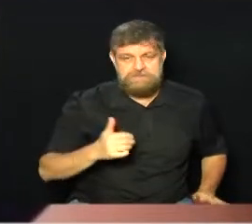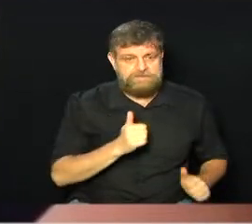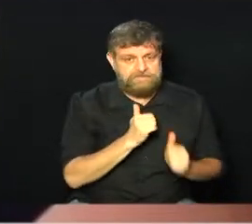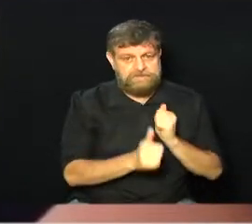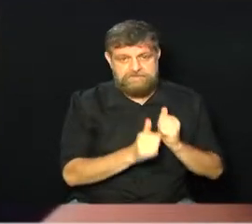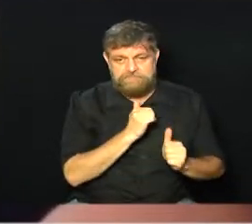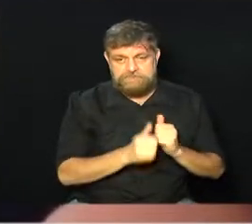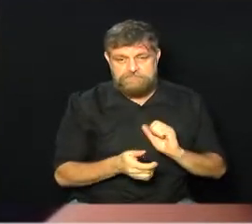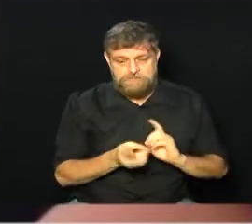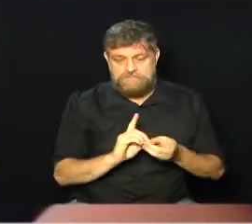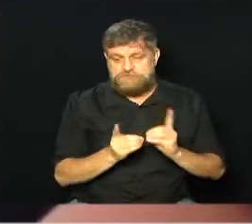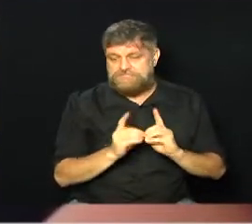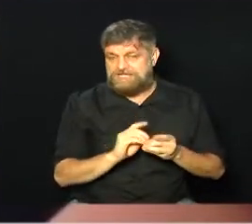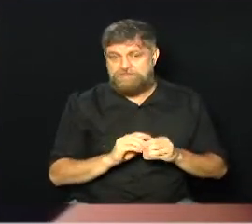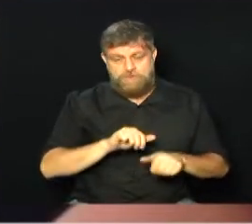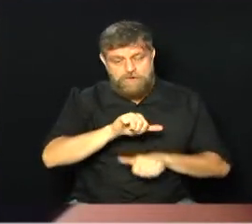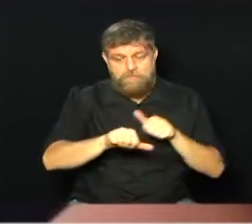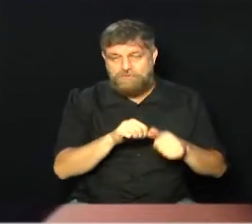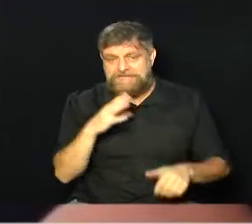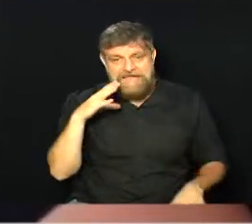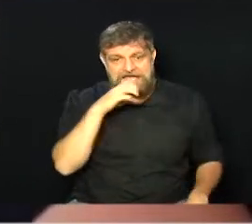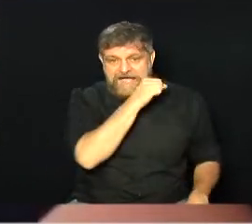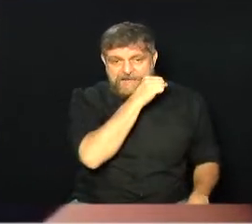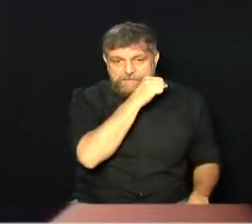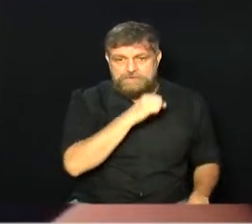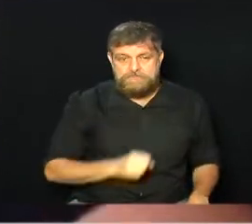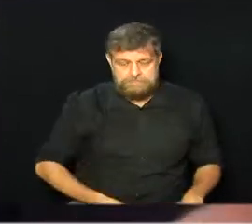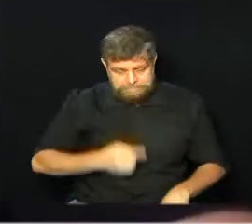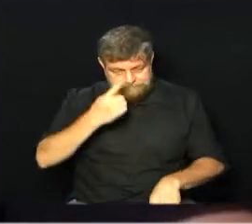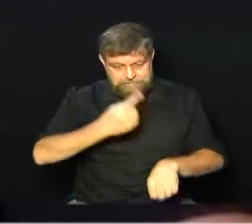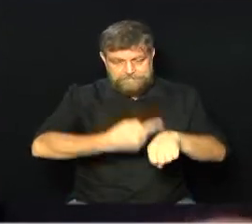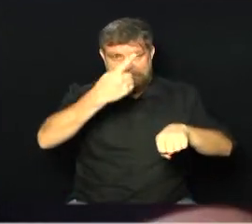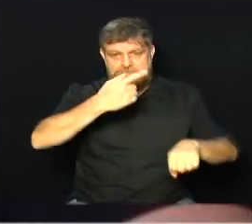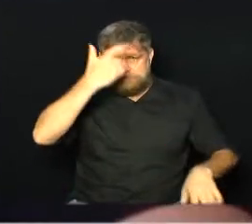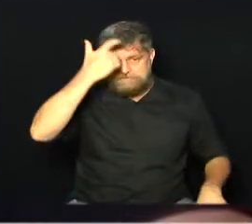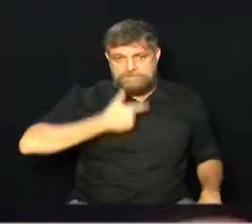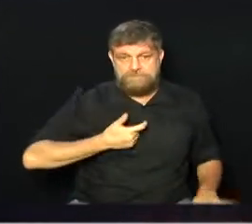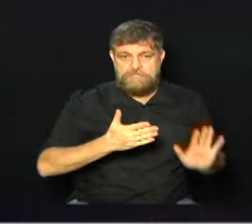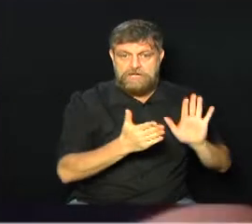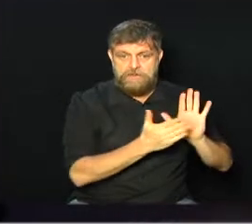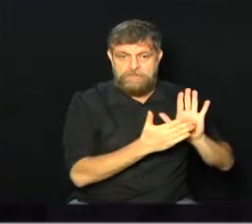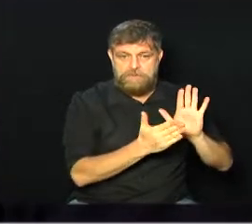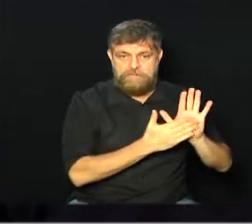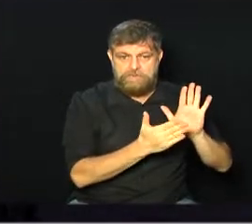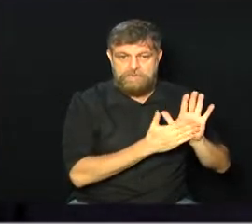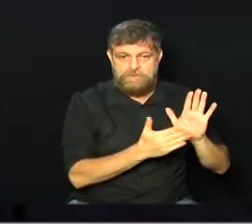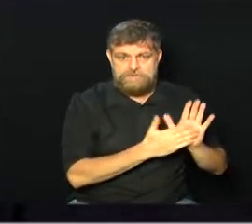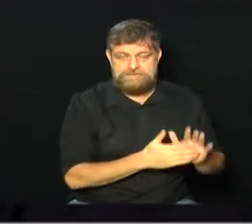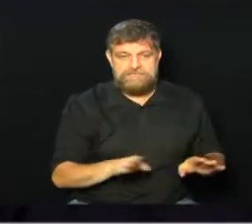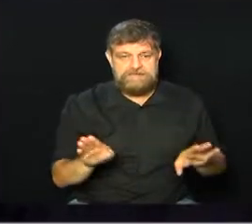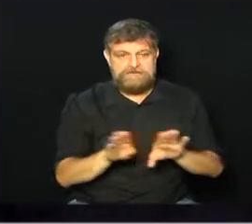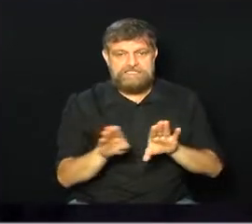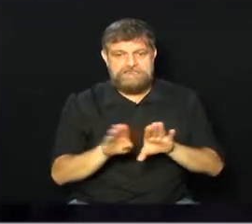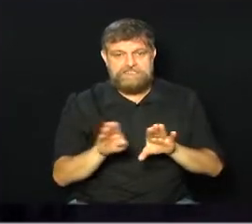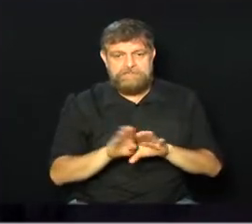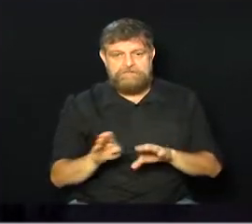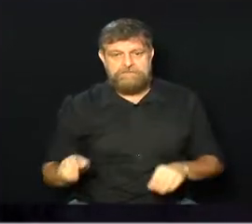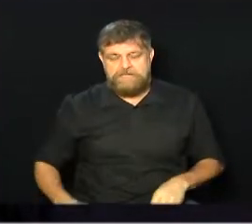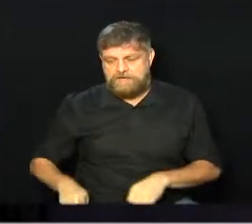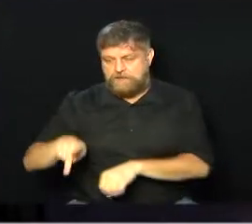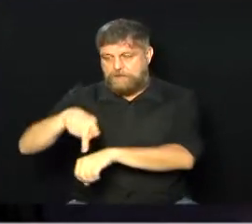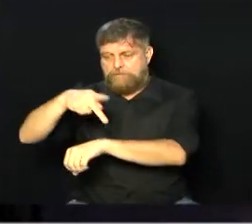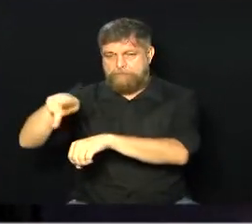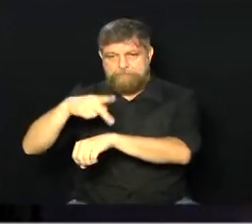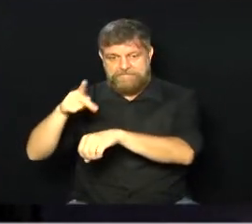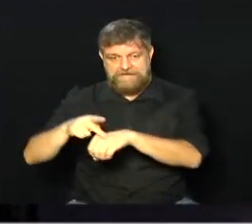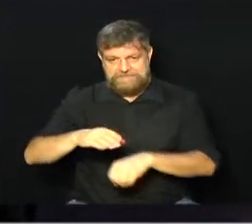muito dinâmico e muito rápido. Do dia para a noite, eu tive 2 propostas. Uma do futebol da Ucrânia e uma do futebol da